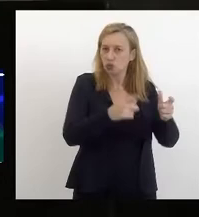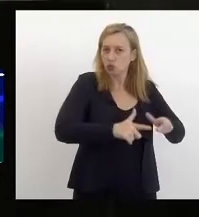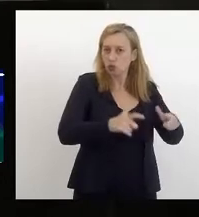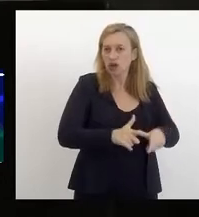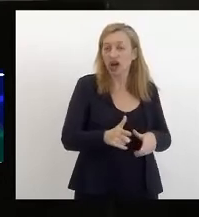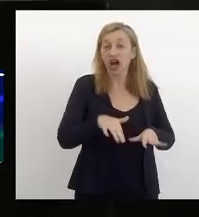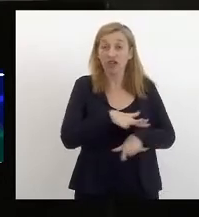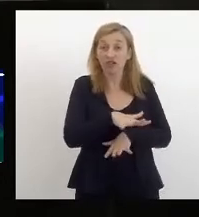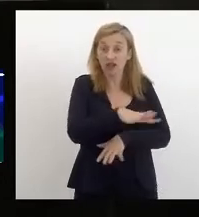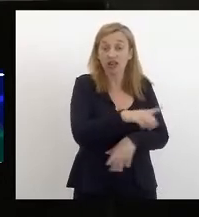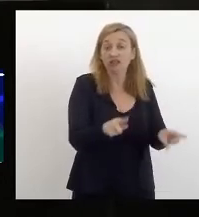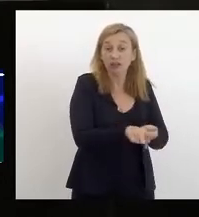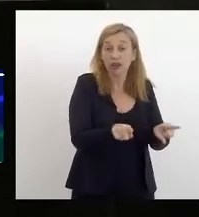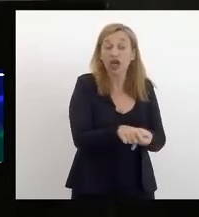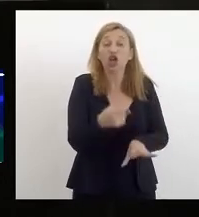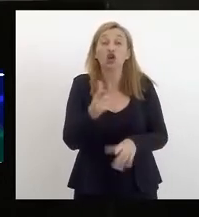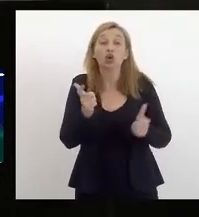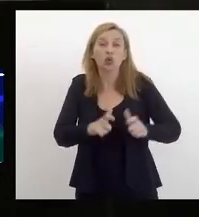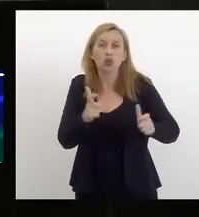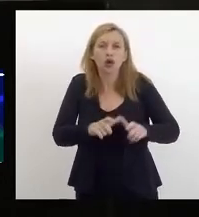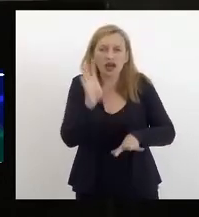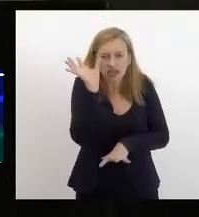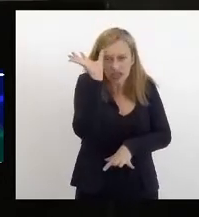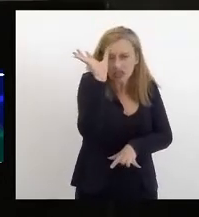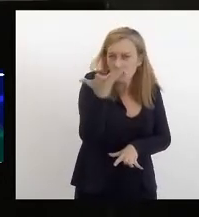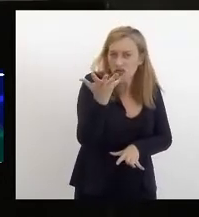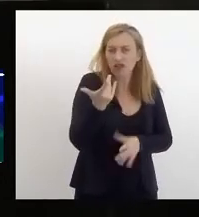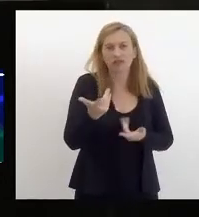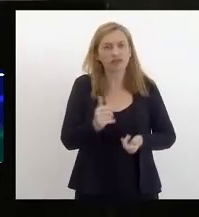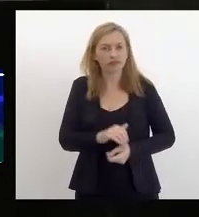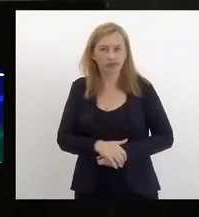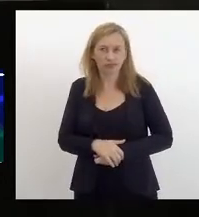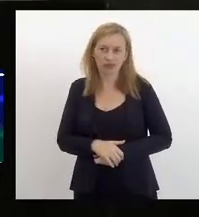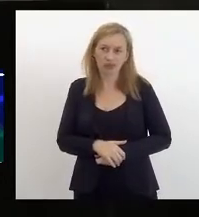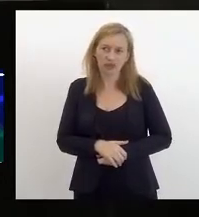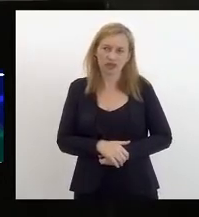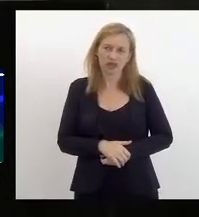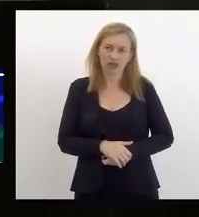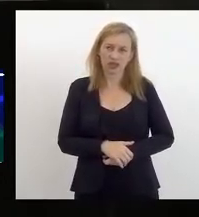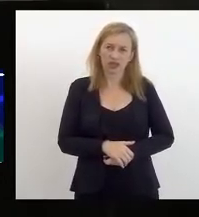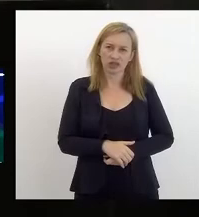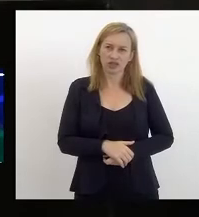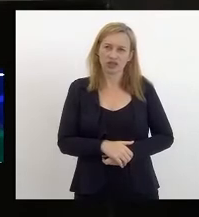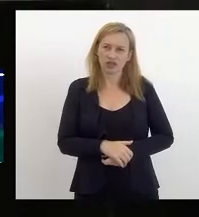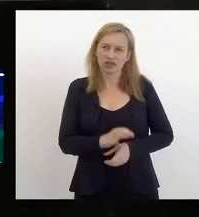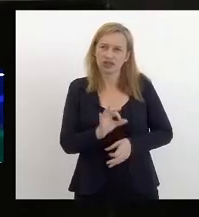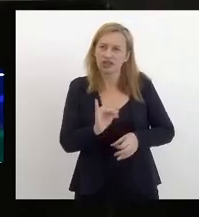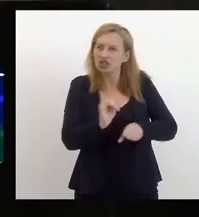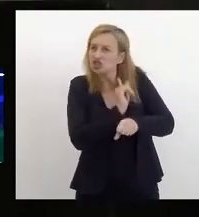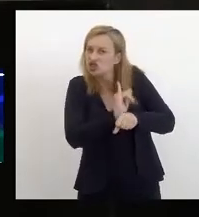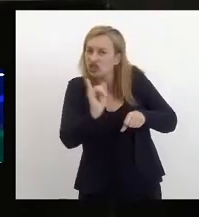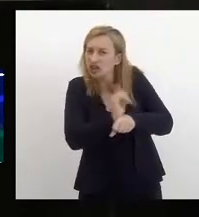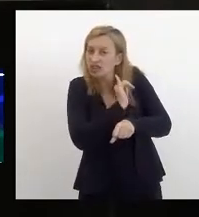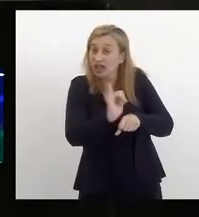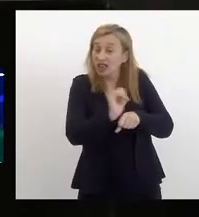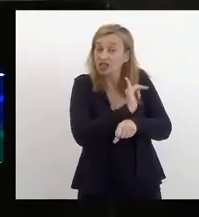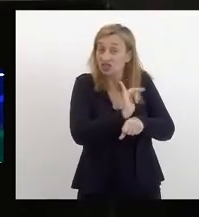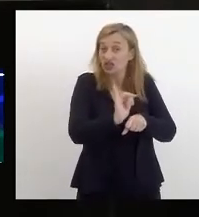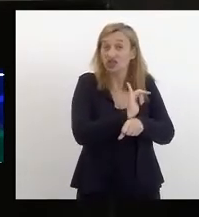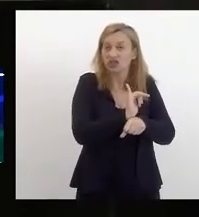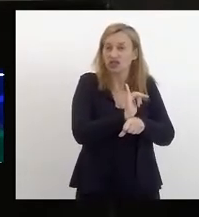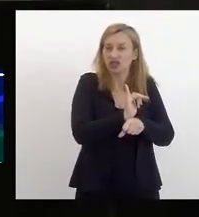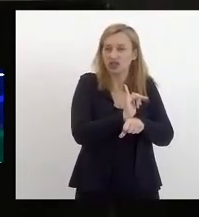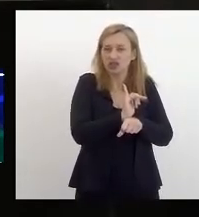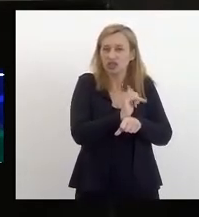é só parece uma pessoa também lugar de de soluções arquitetônicas engenhosos em pequenos espaços